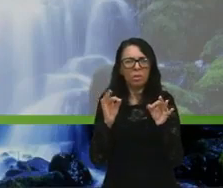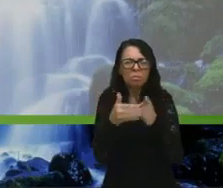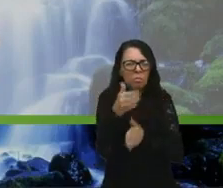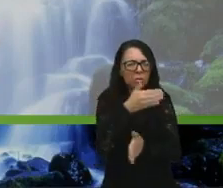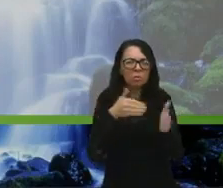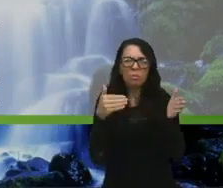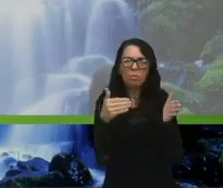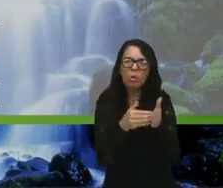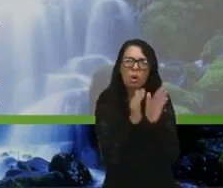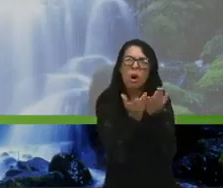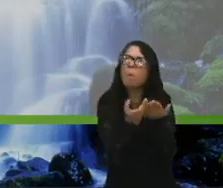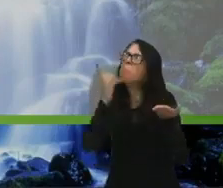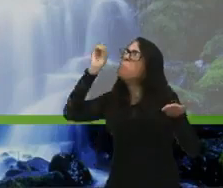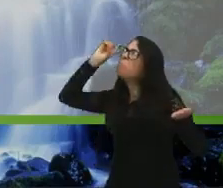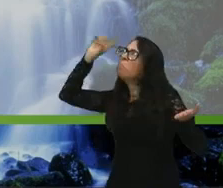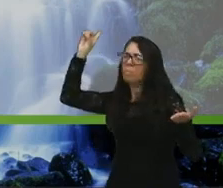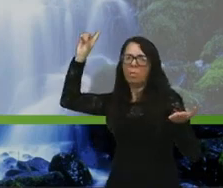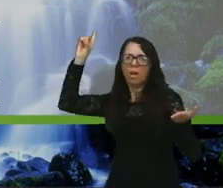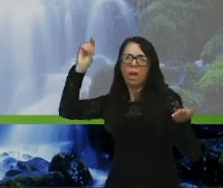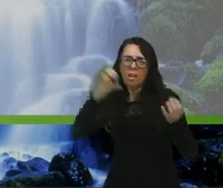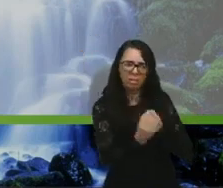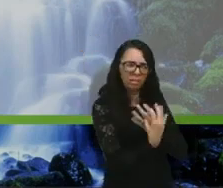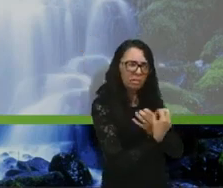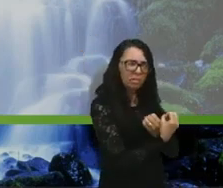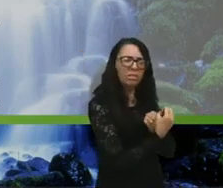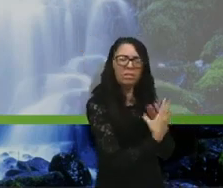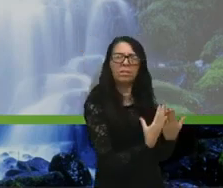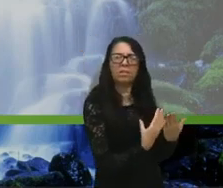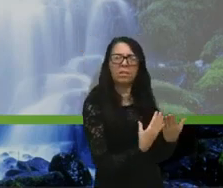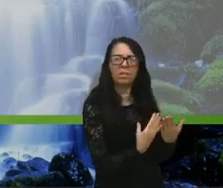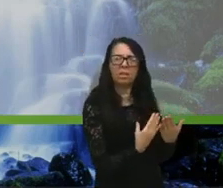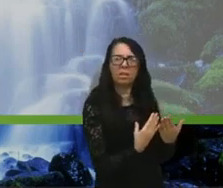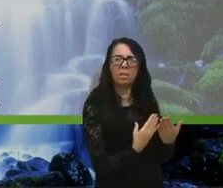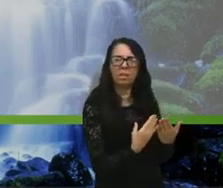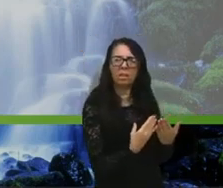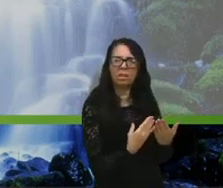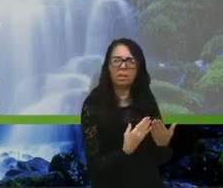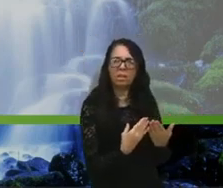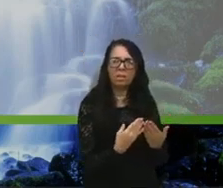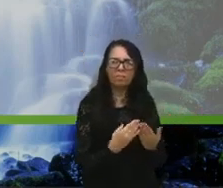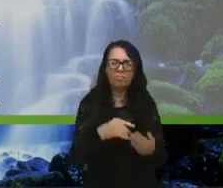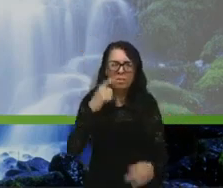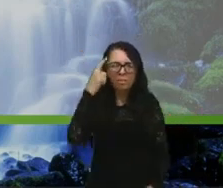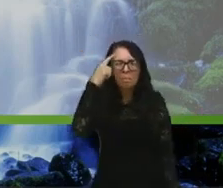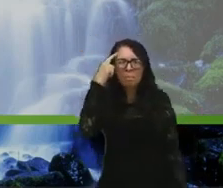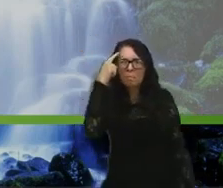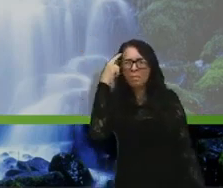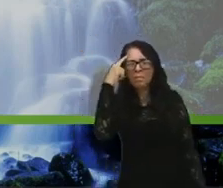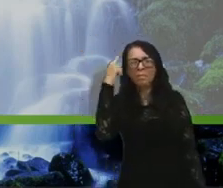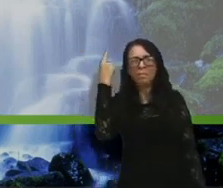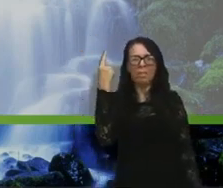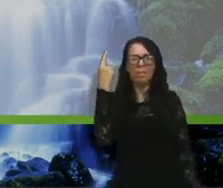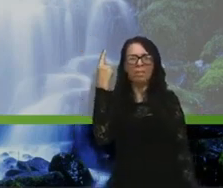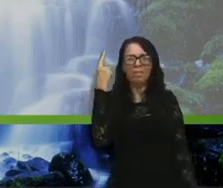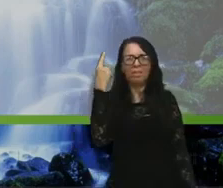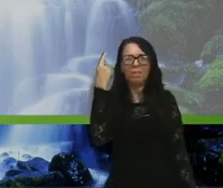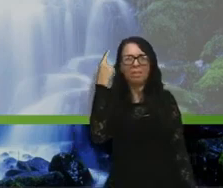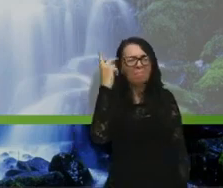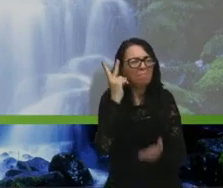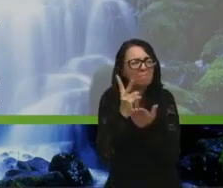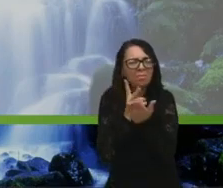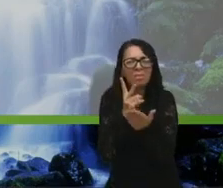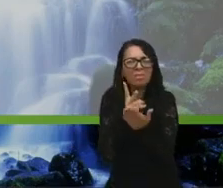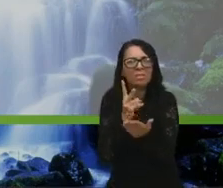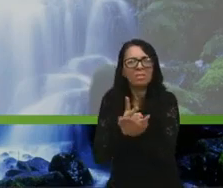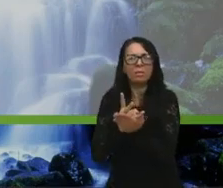segundo o que propôs o seu coração, para que ficar escondendo ou mentindo sobre o valor que vai ser declarado?